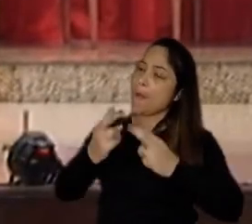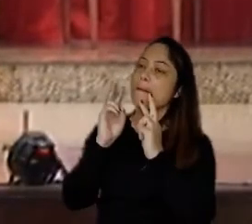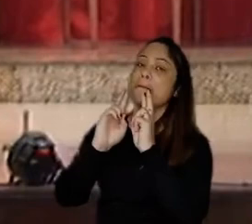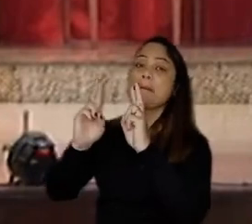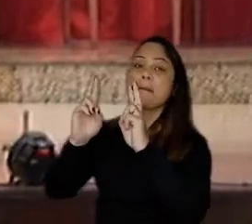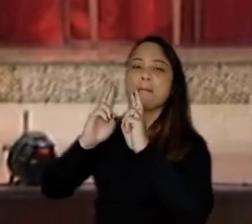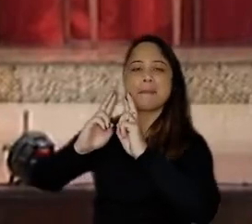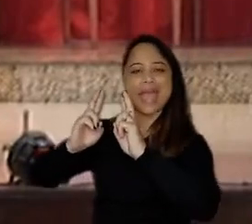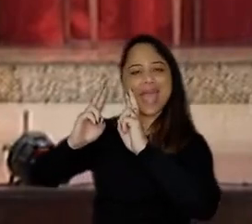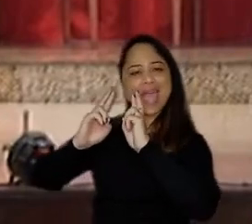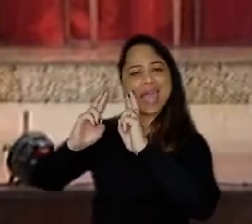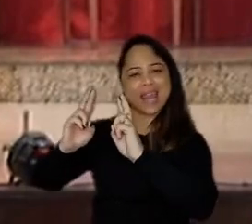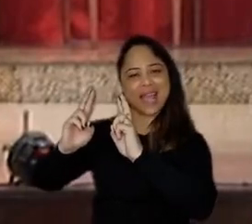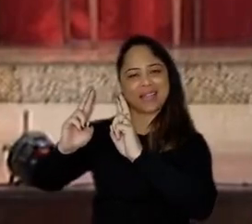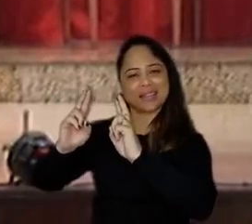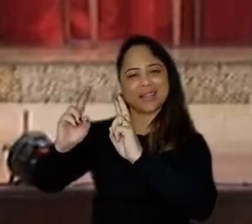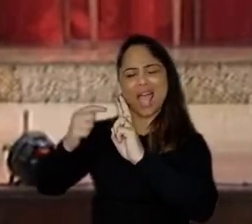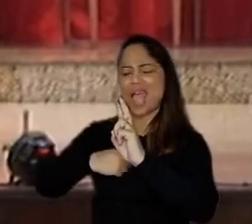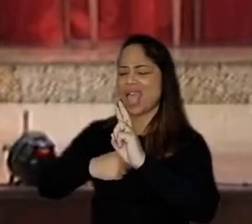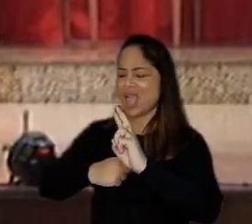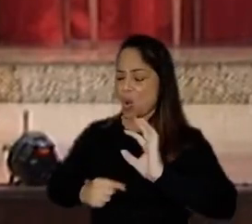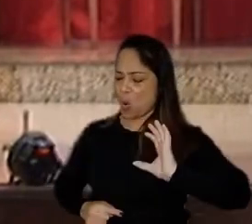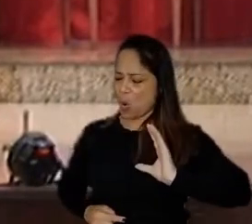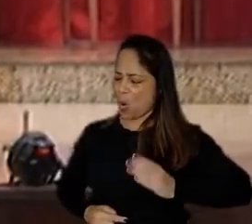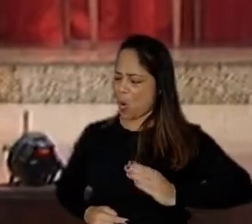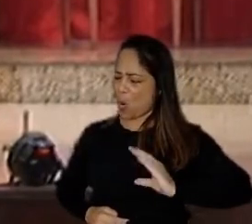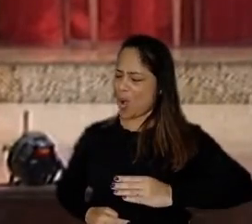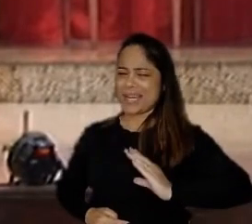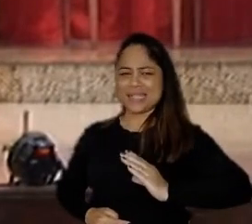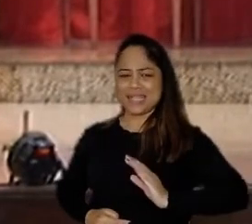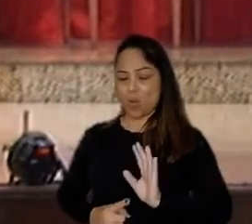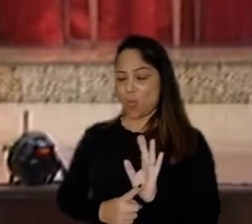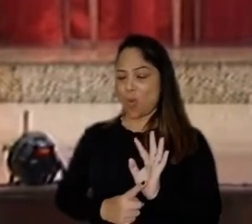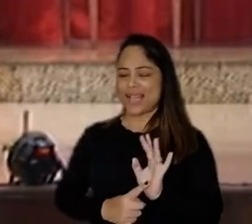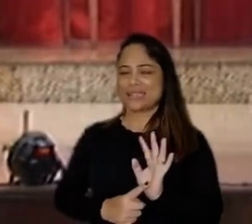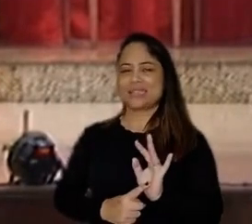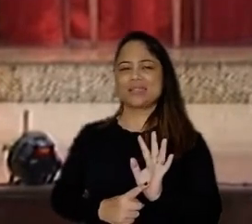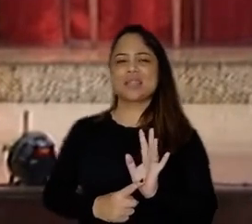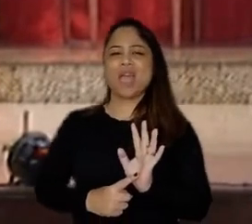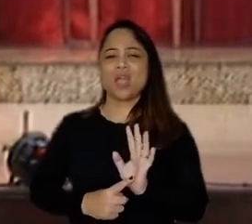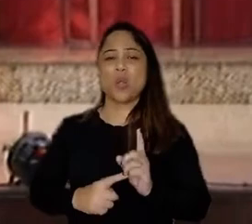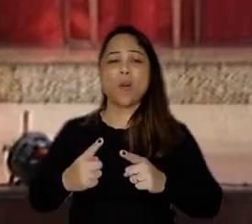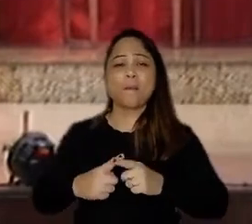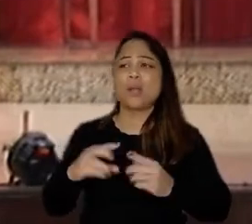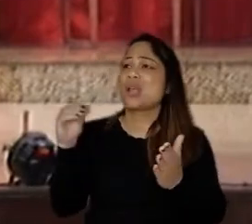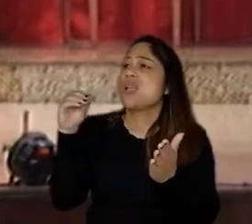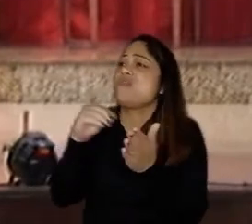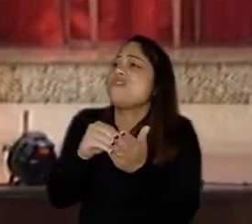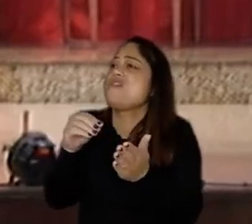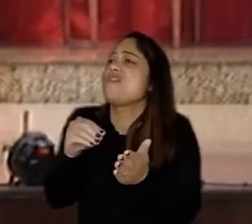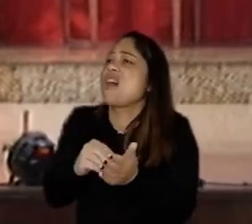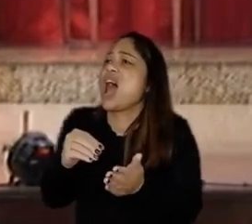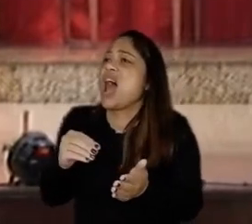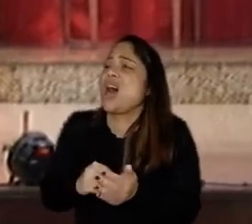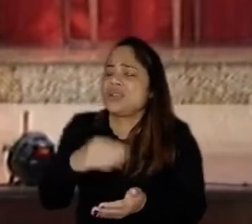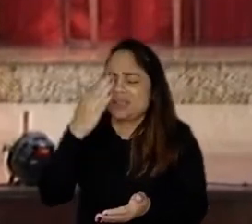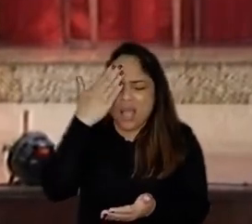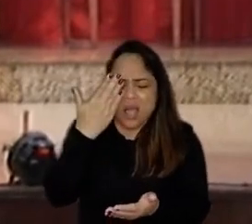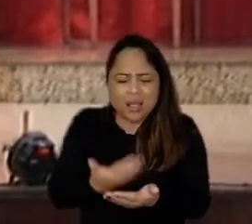Acende a lamparina da minha esperança. Eu ando sem expectativa, eu